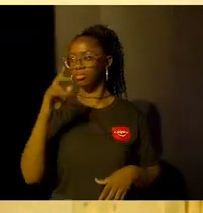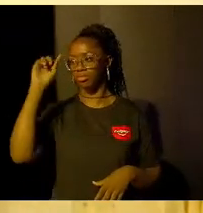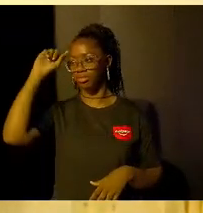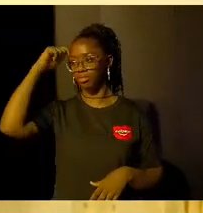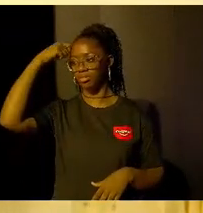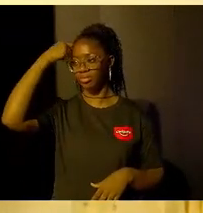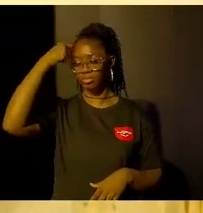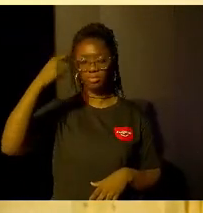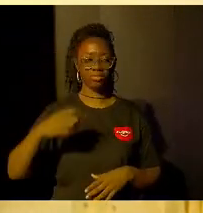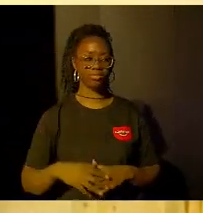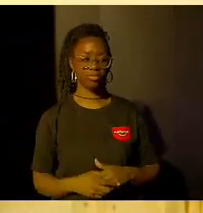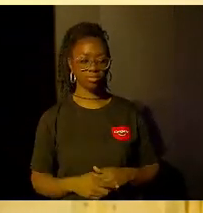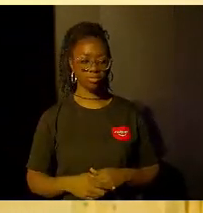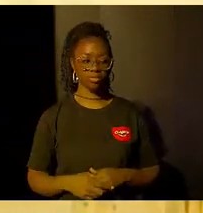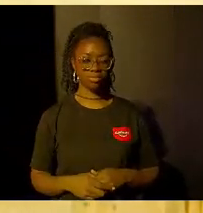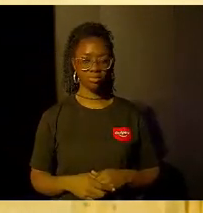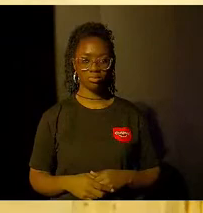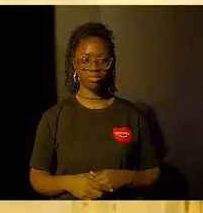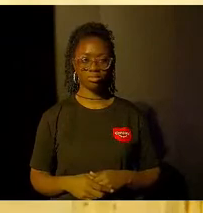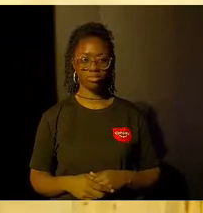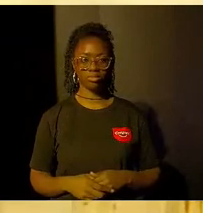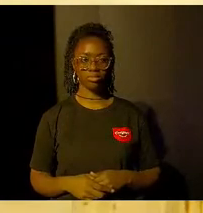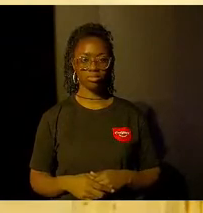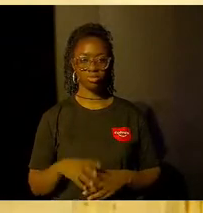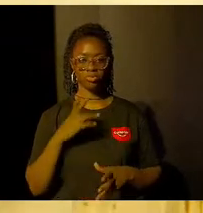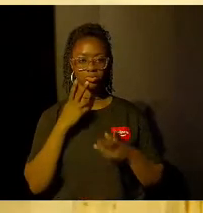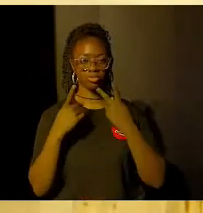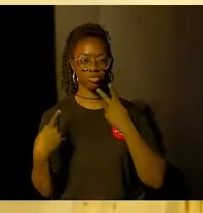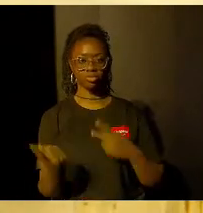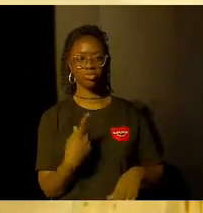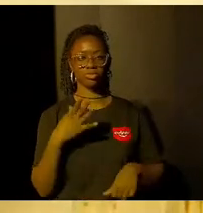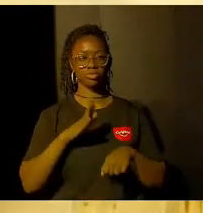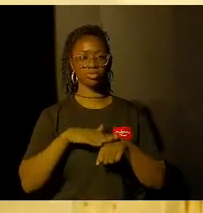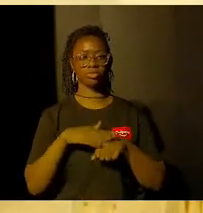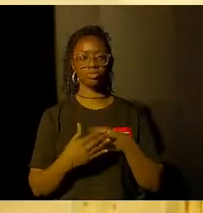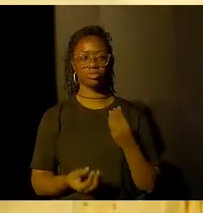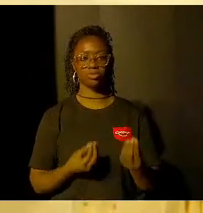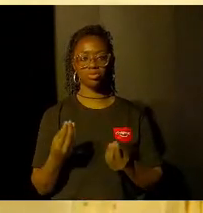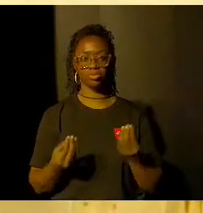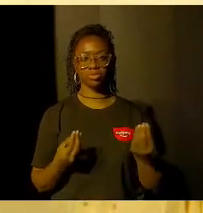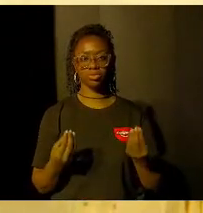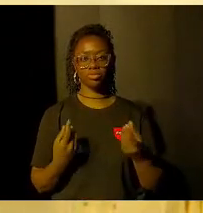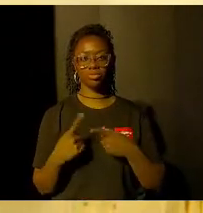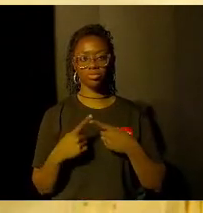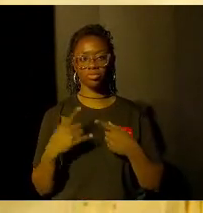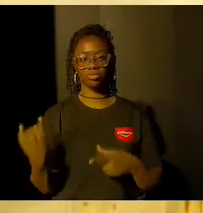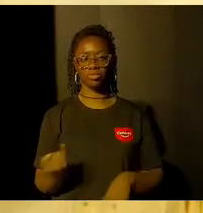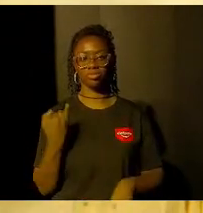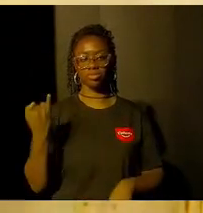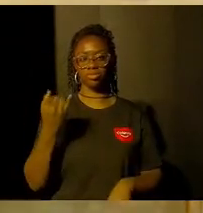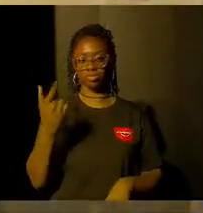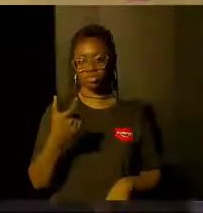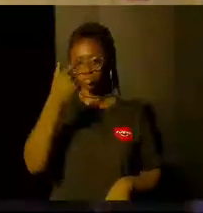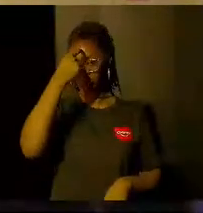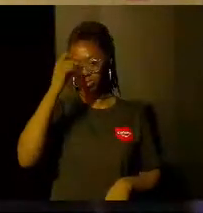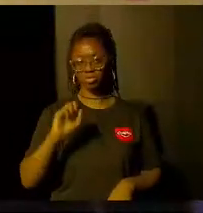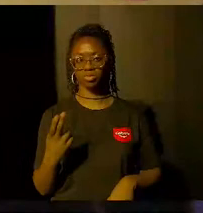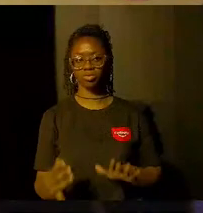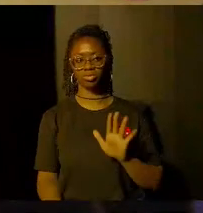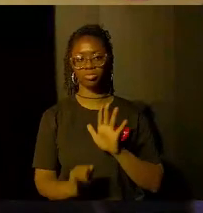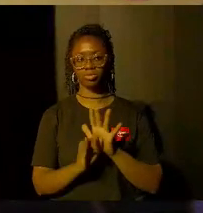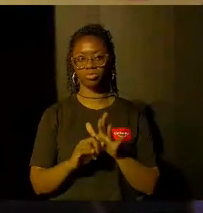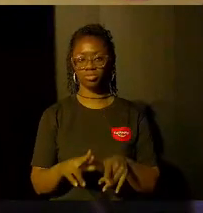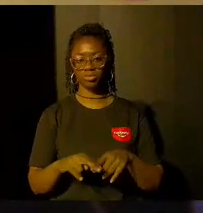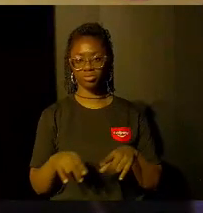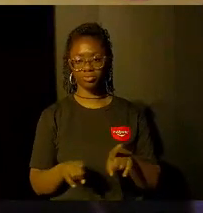disponível sobre quem nós somos porque quem é importante nós termos uma memória uma identidade porque é isso que também